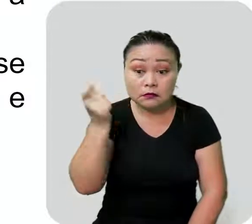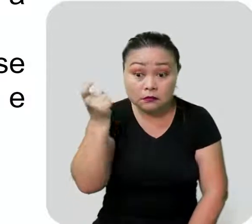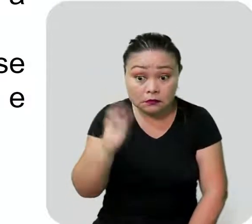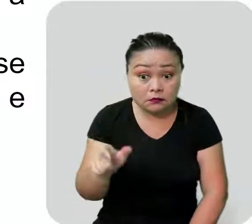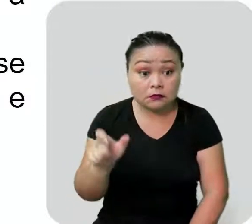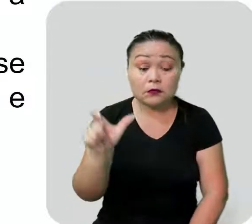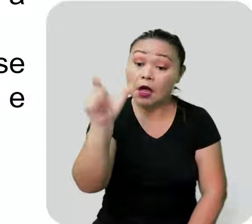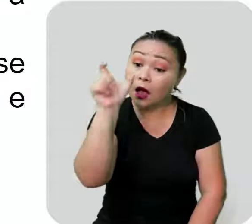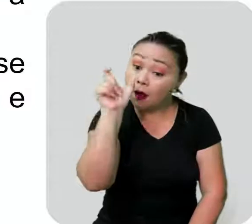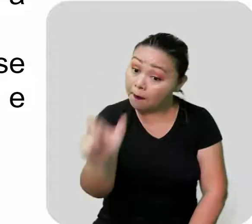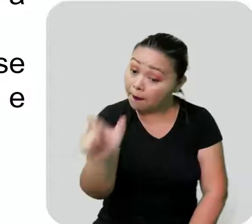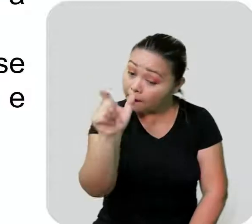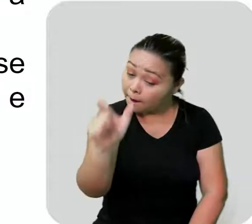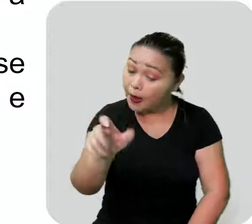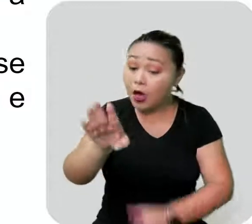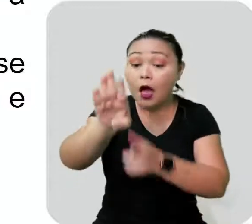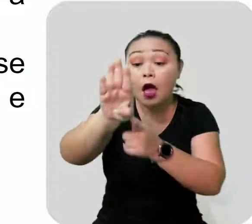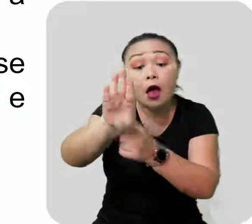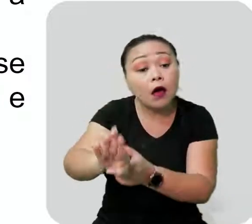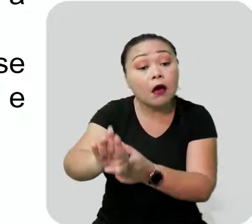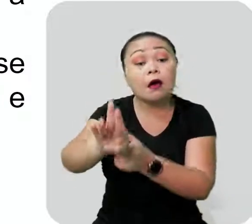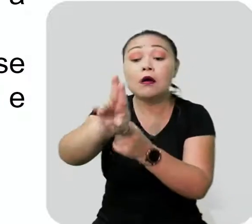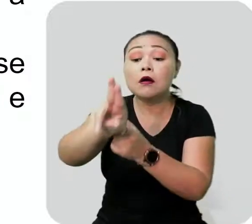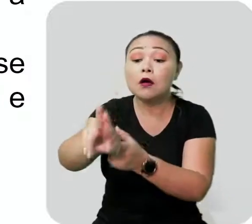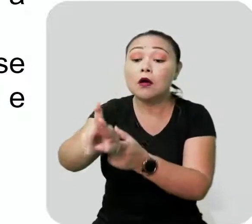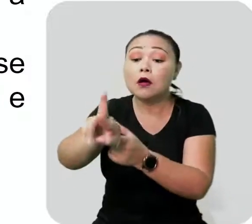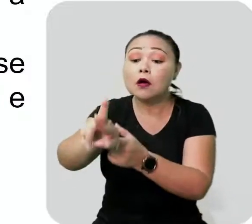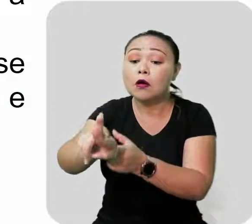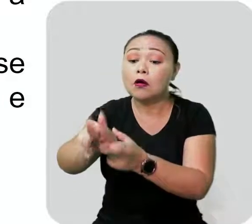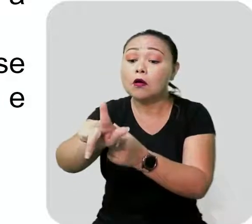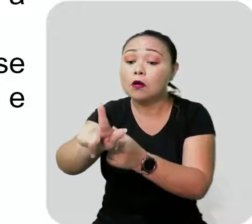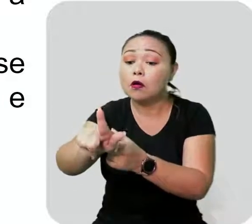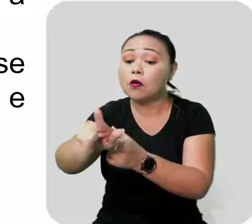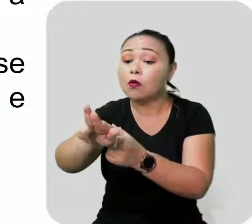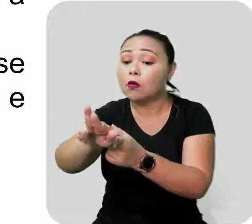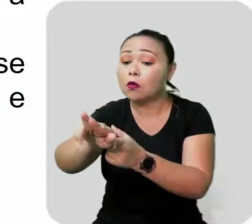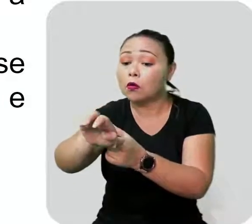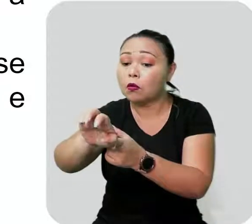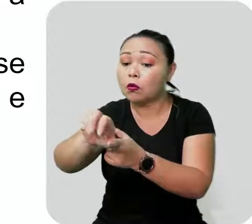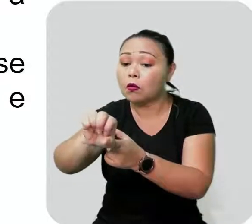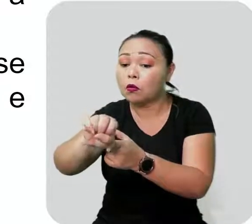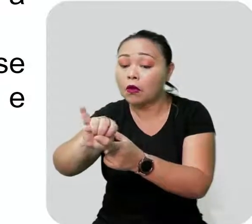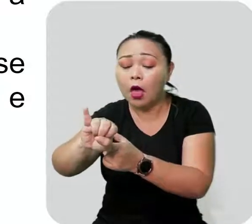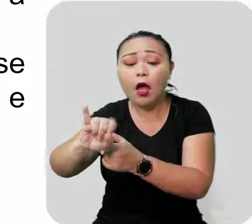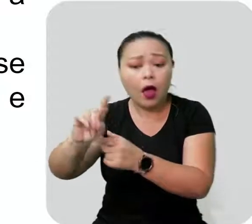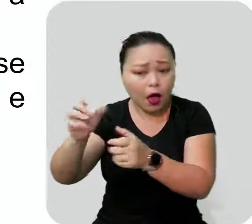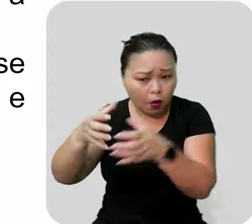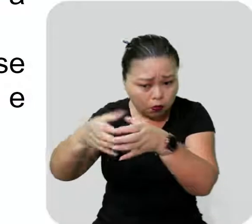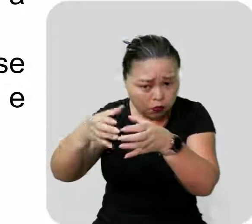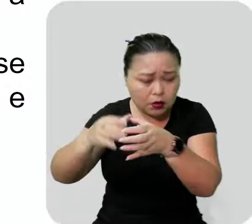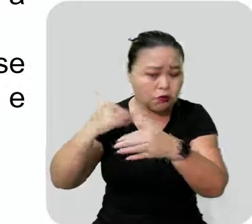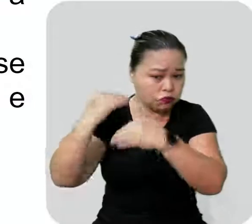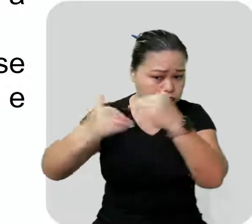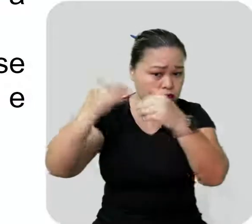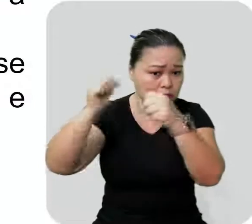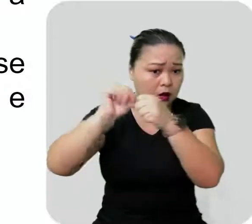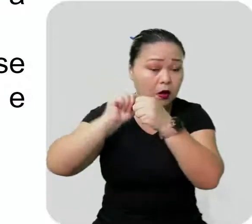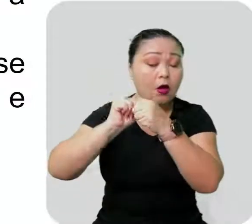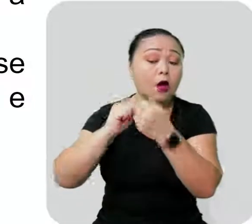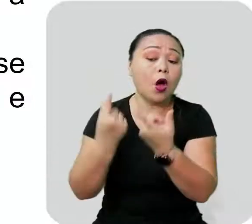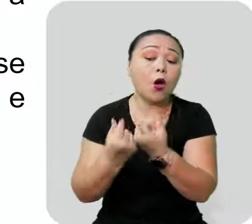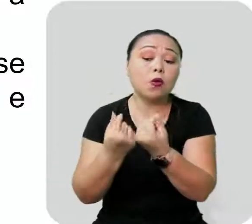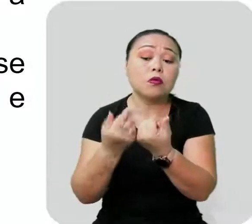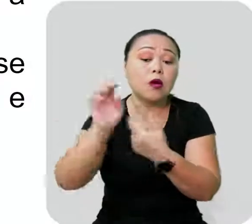vocês há muito tempo dele de mala a burguesia E aí estava em ascensão da burguesia